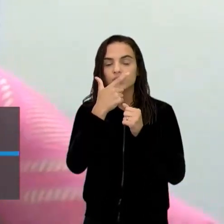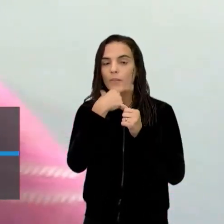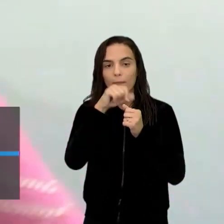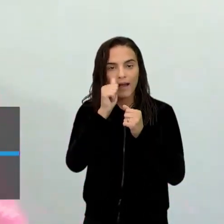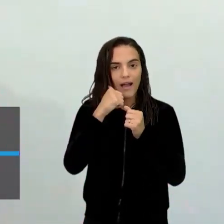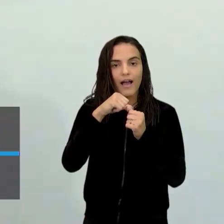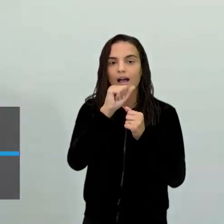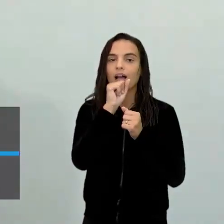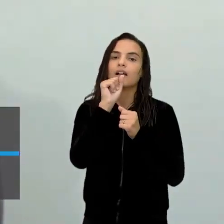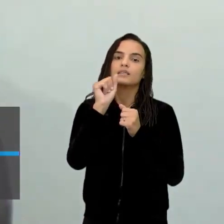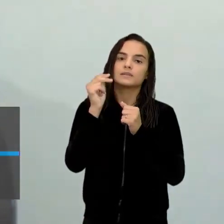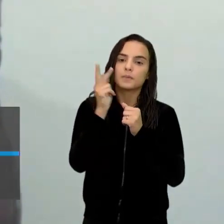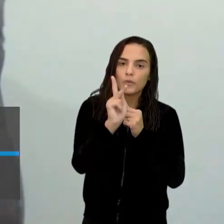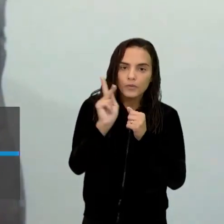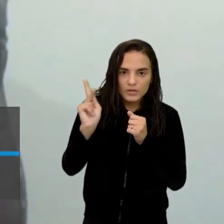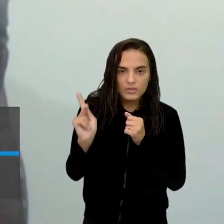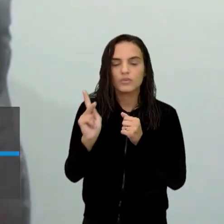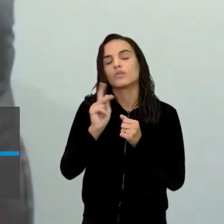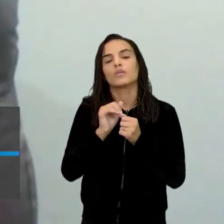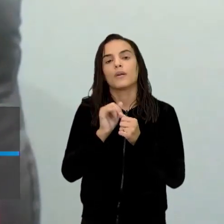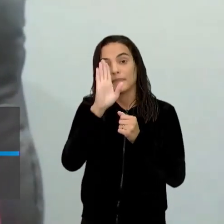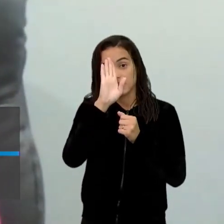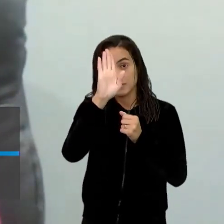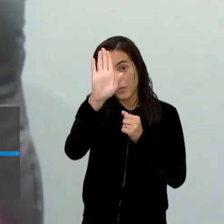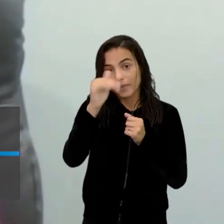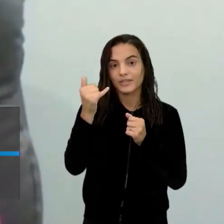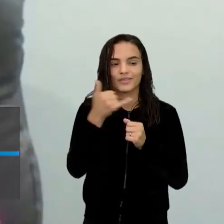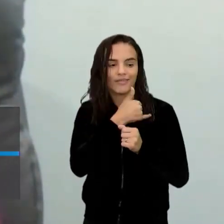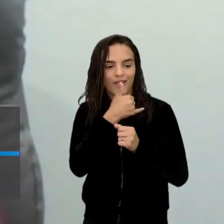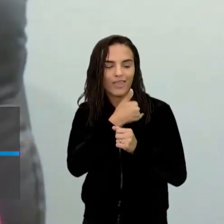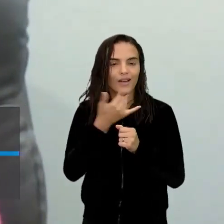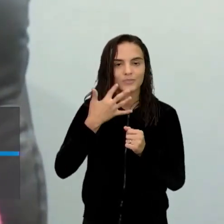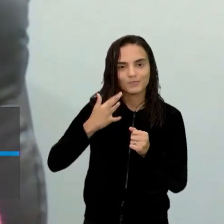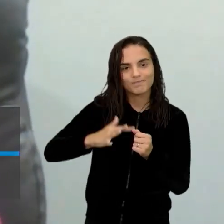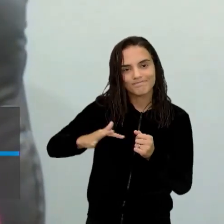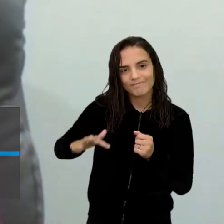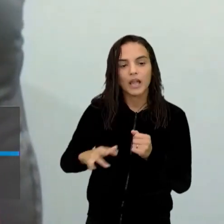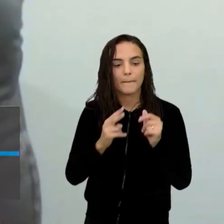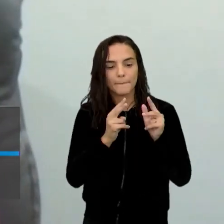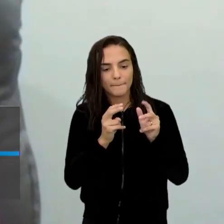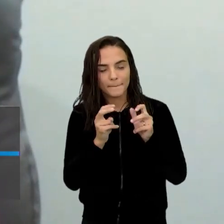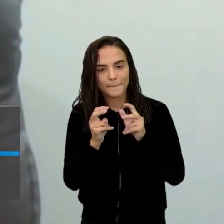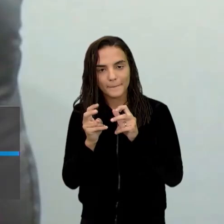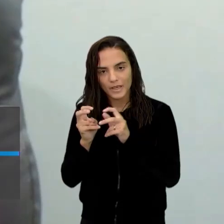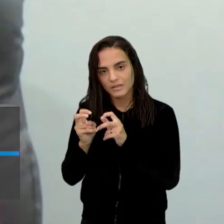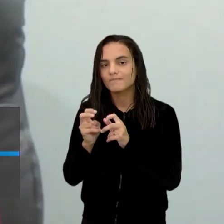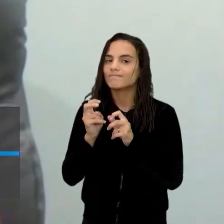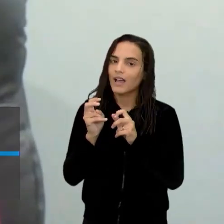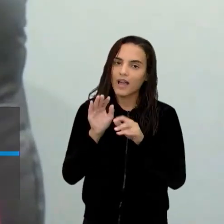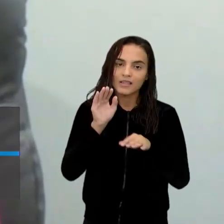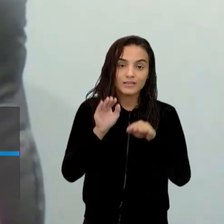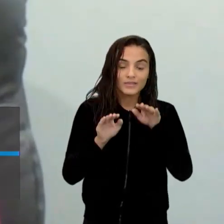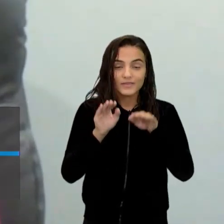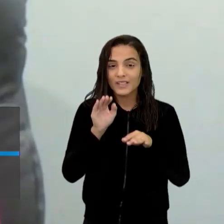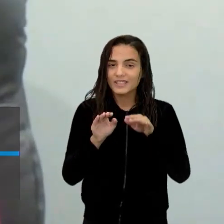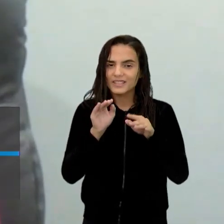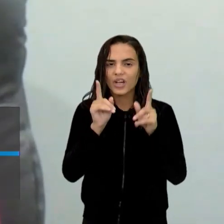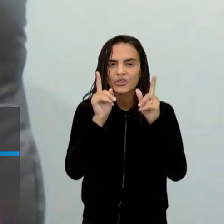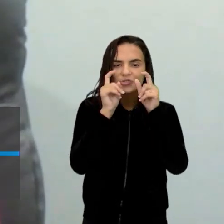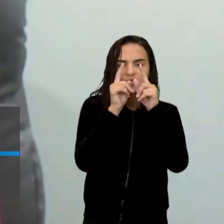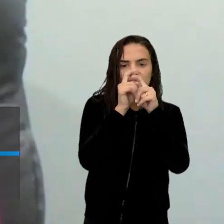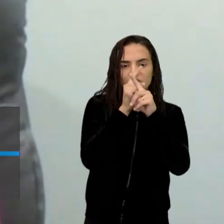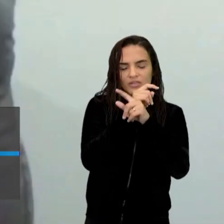mães, professores, principalmente na idade infantil, ficar apercebido pelo atraso no